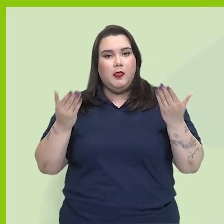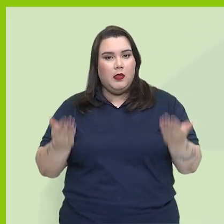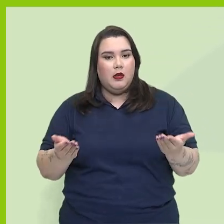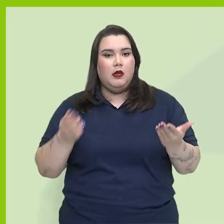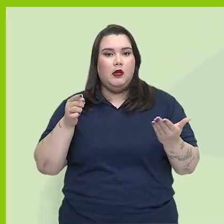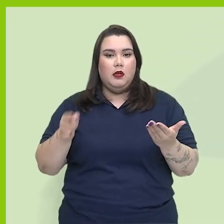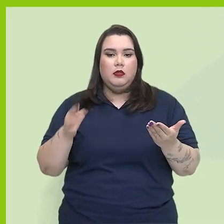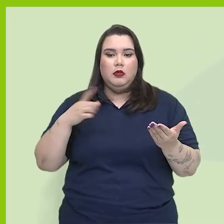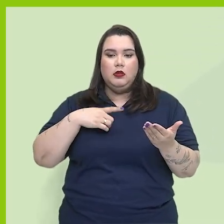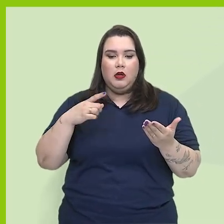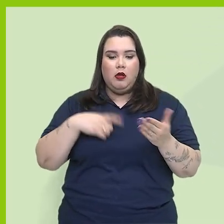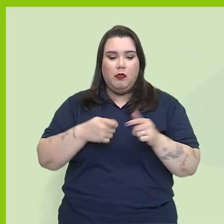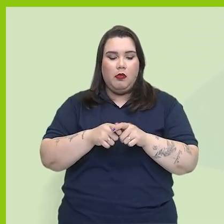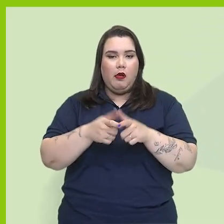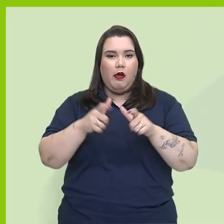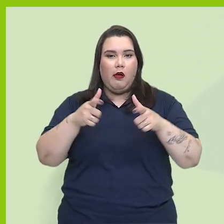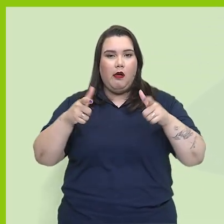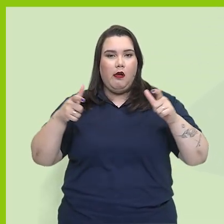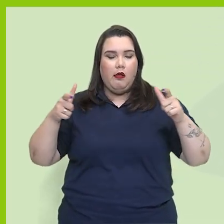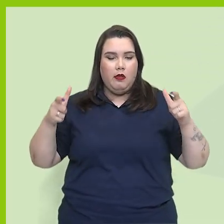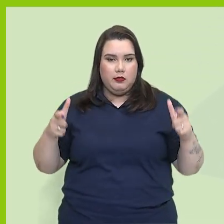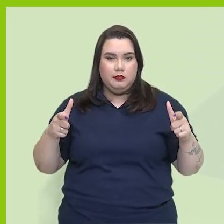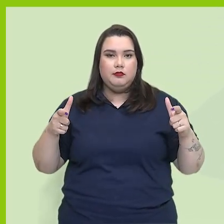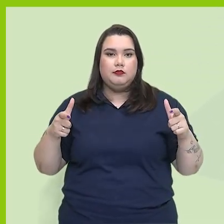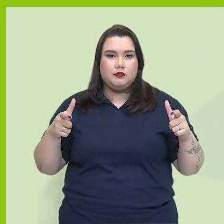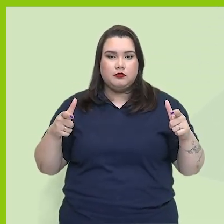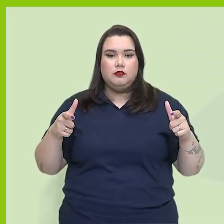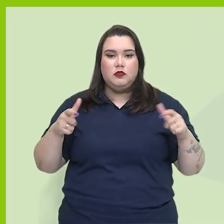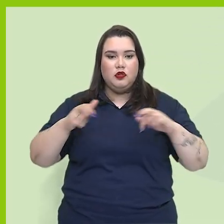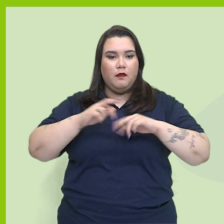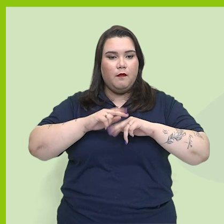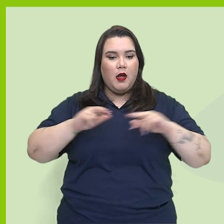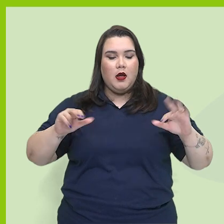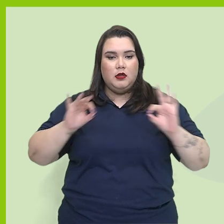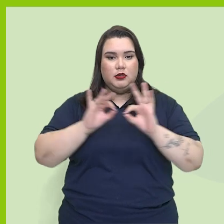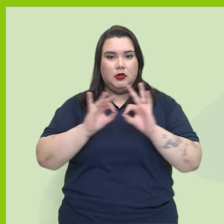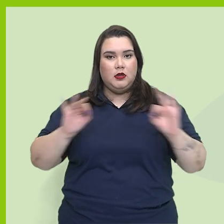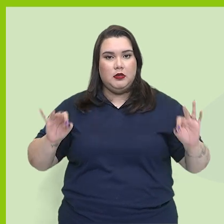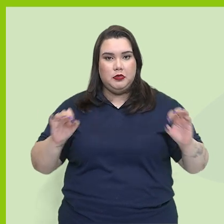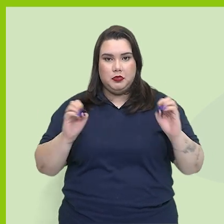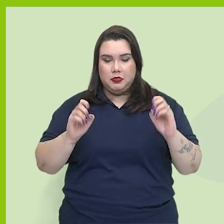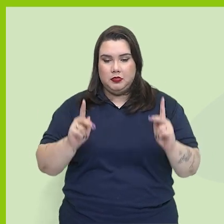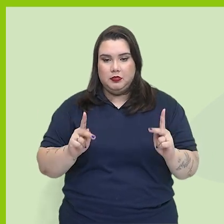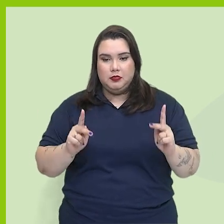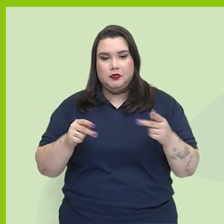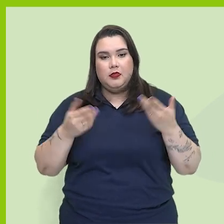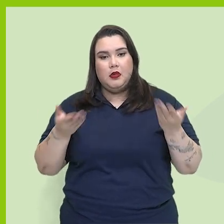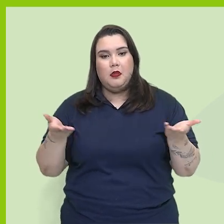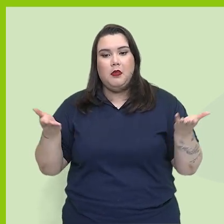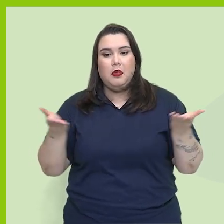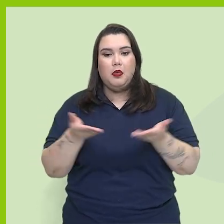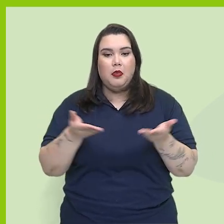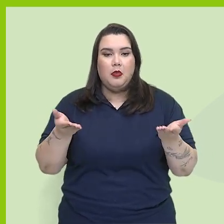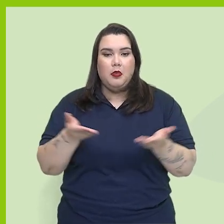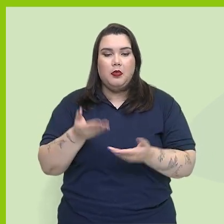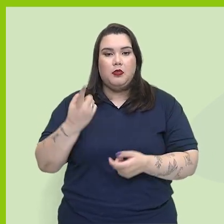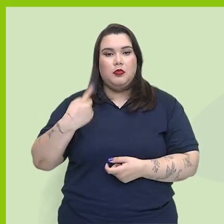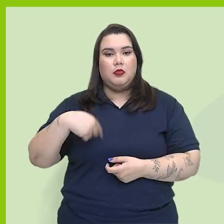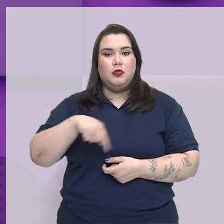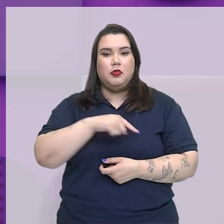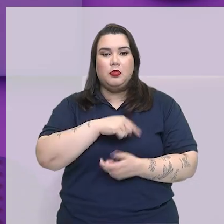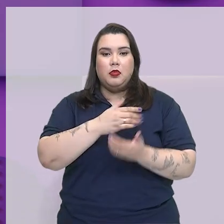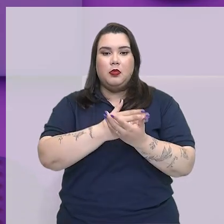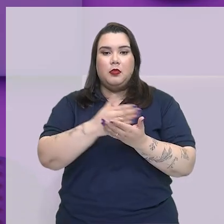e ilimitado de retas. Beleza? Então, vamos exatamente